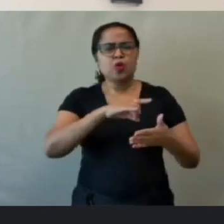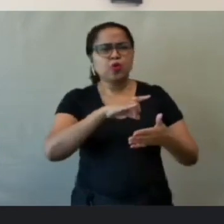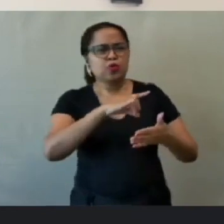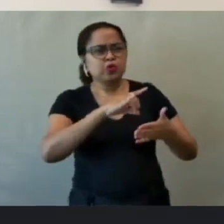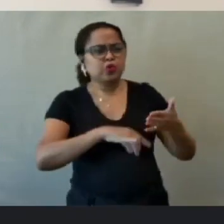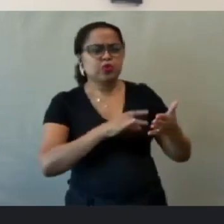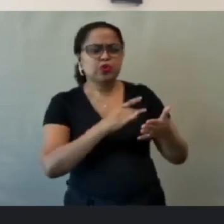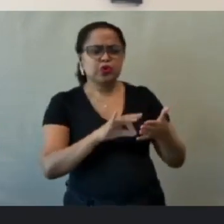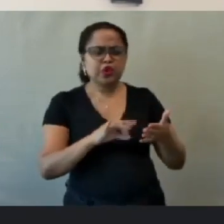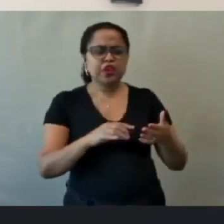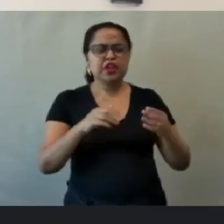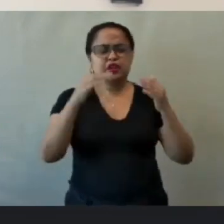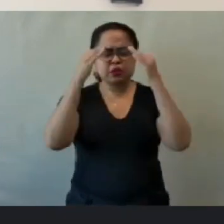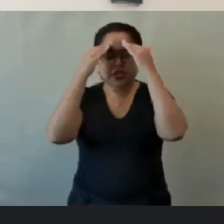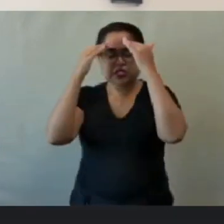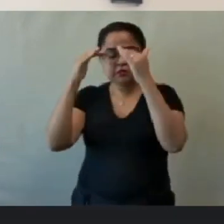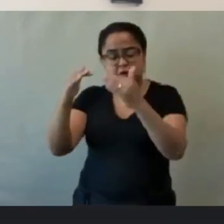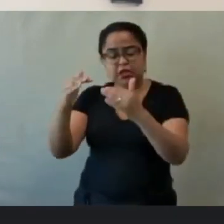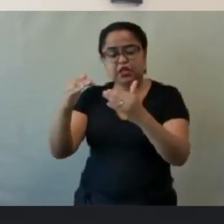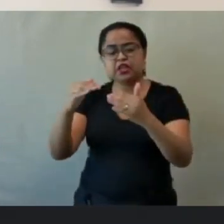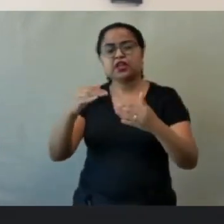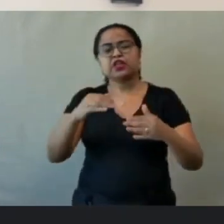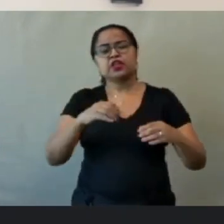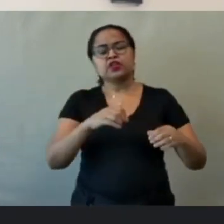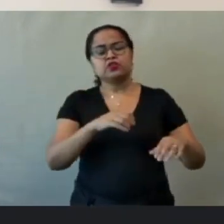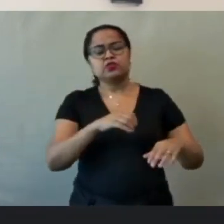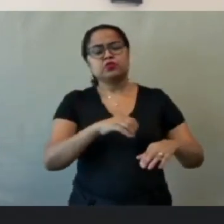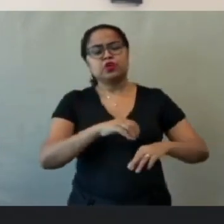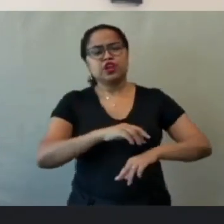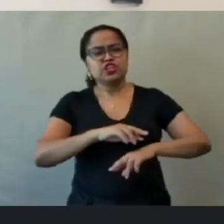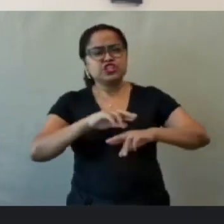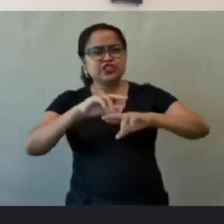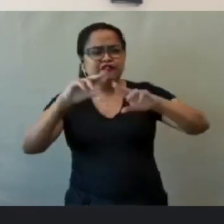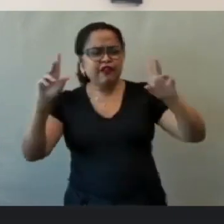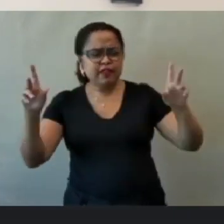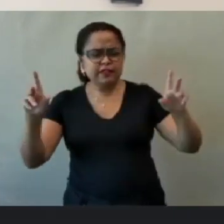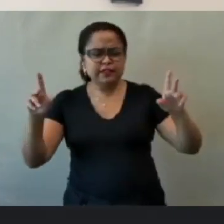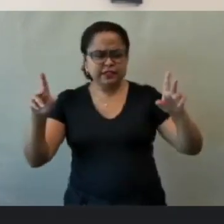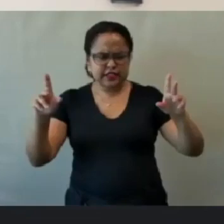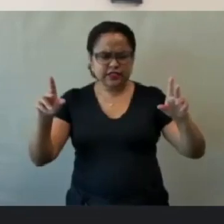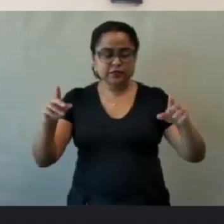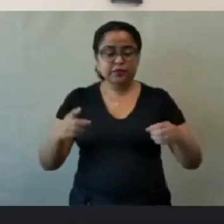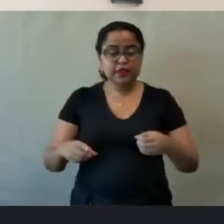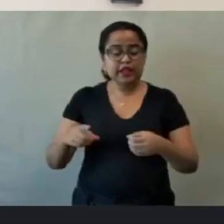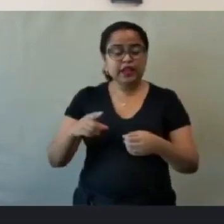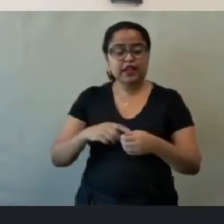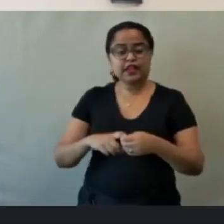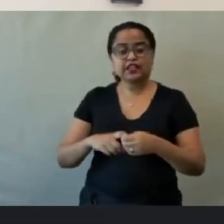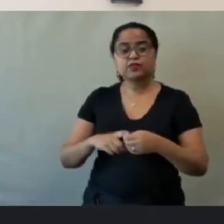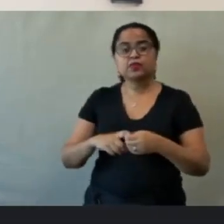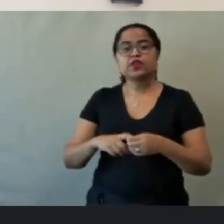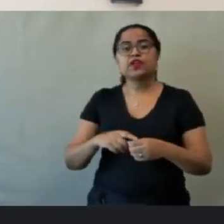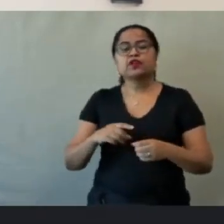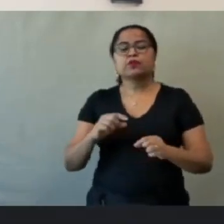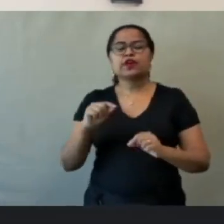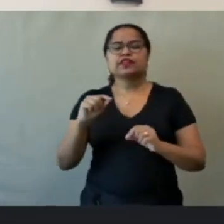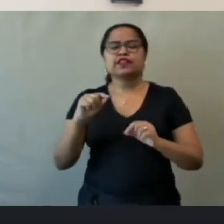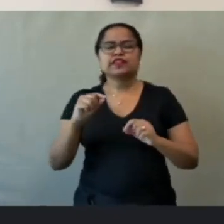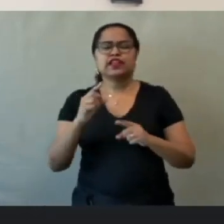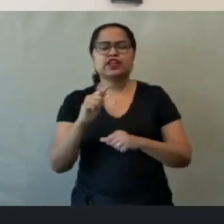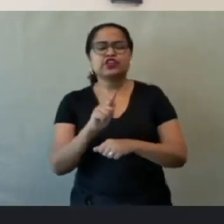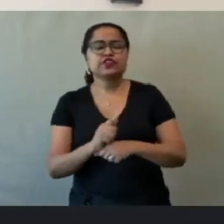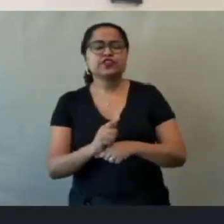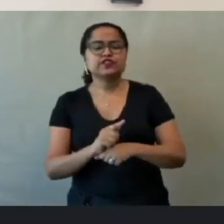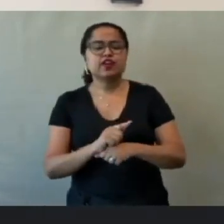respeito à diversidade. E aí é um desafio muito grande para todos nós a retomada da gestão democrática, porque em